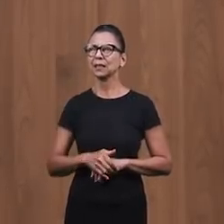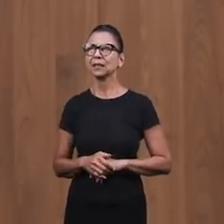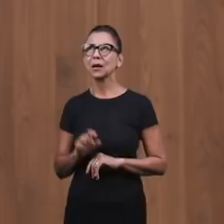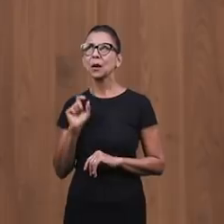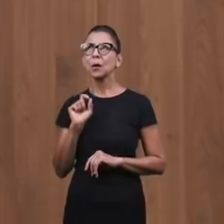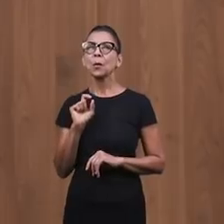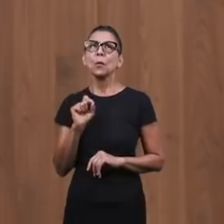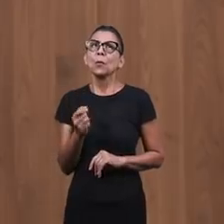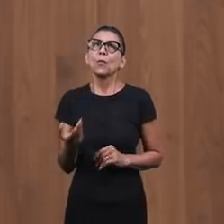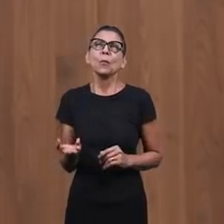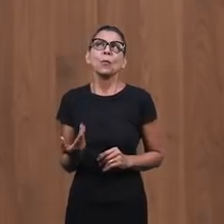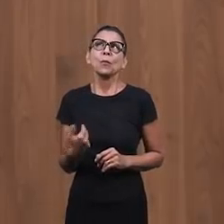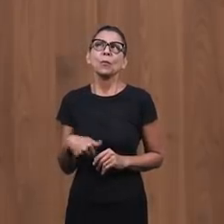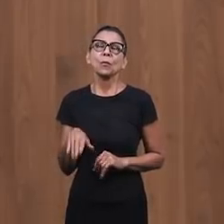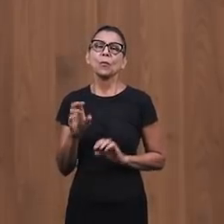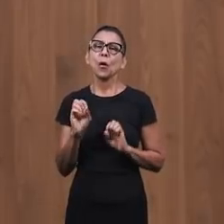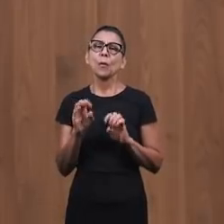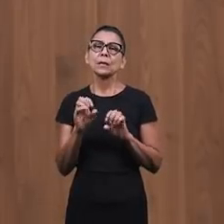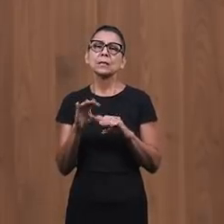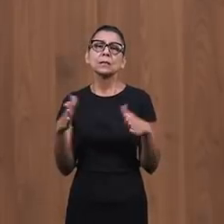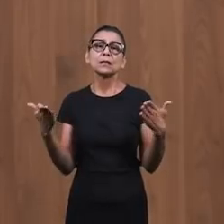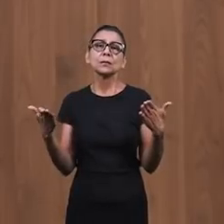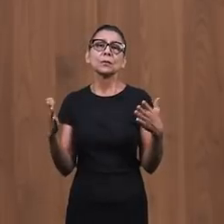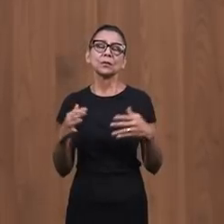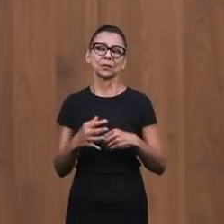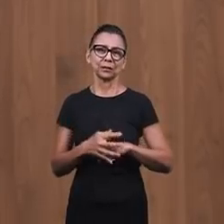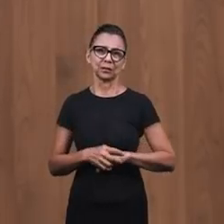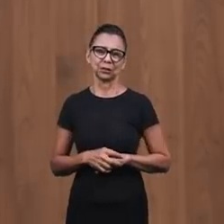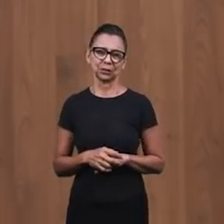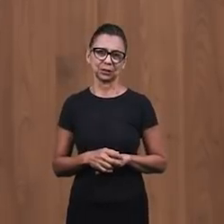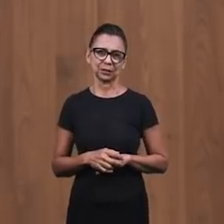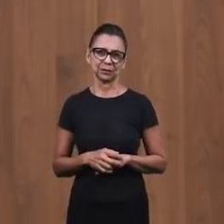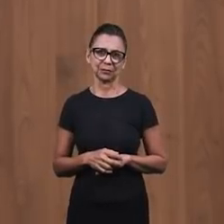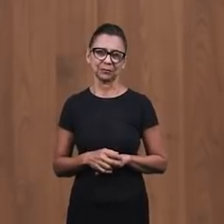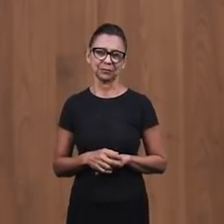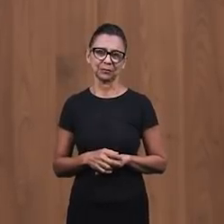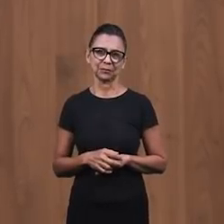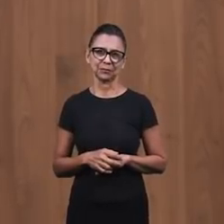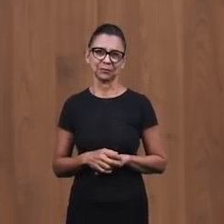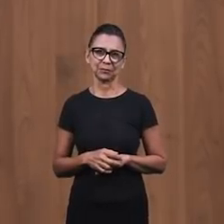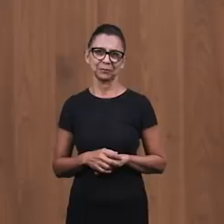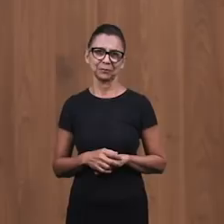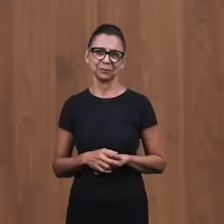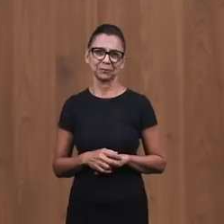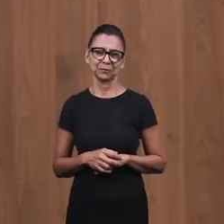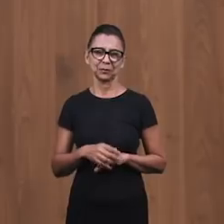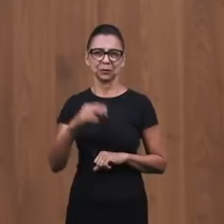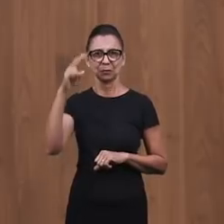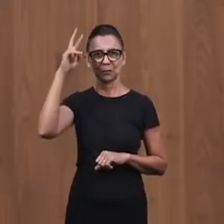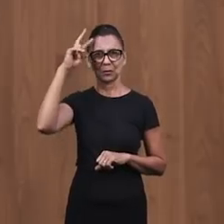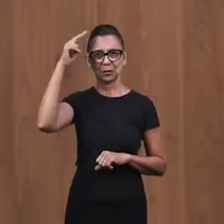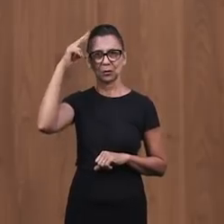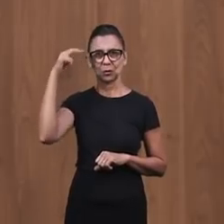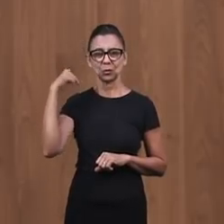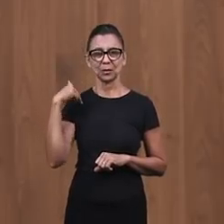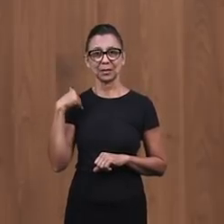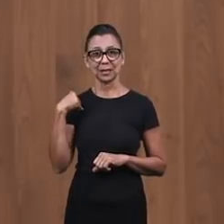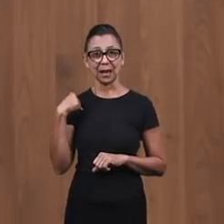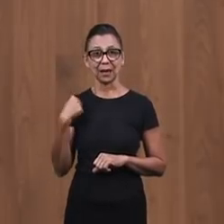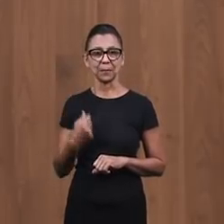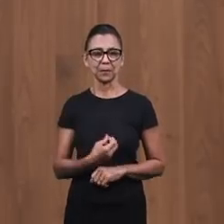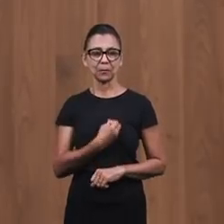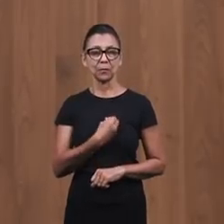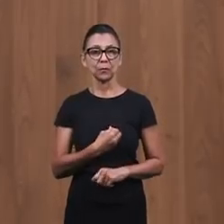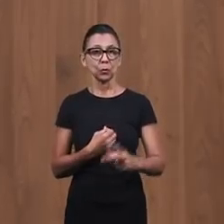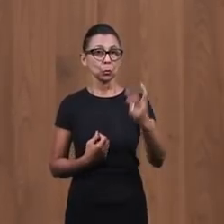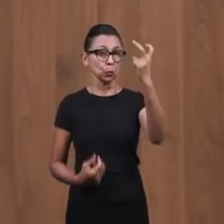dele. Mas o que será que o Senhor quer nos ensinar com a aula de hoje, com essa parte da história de José?